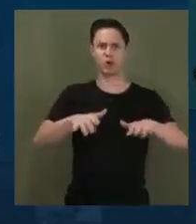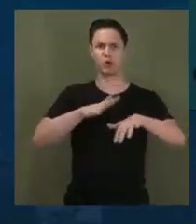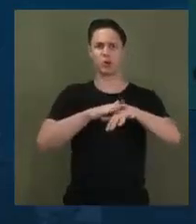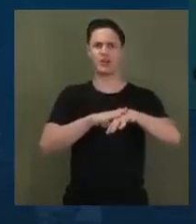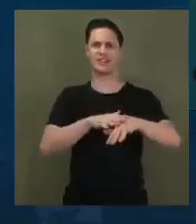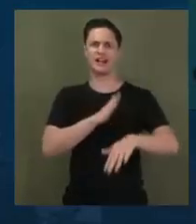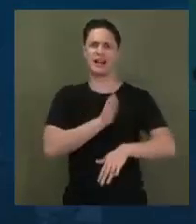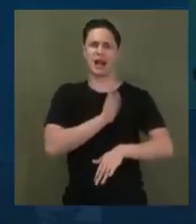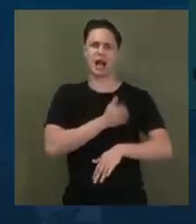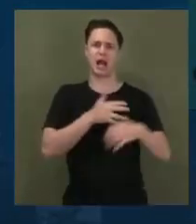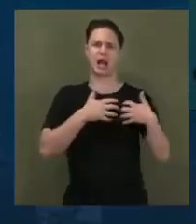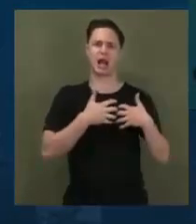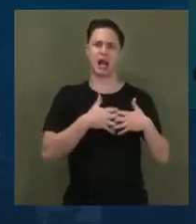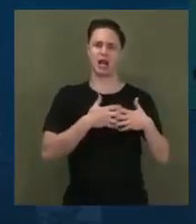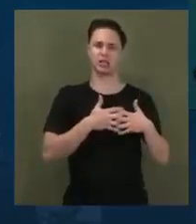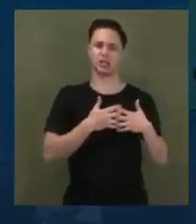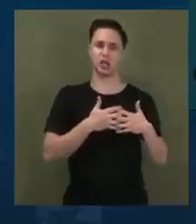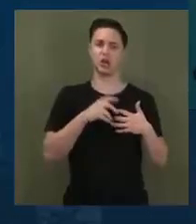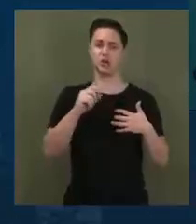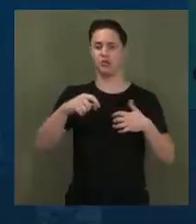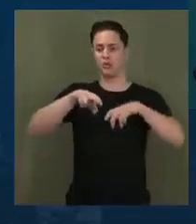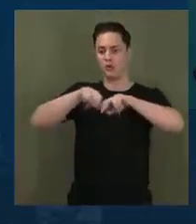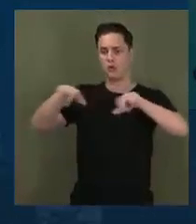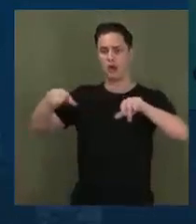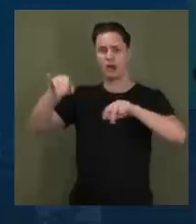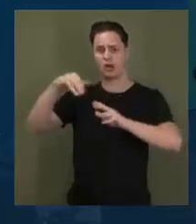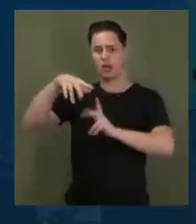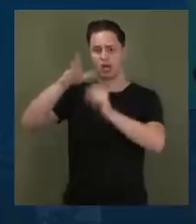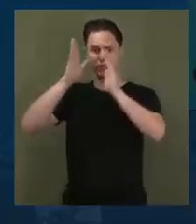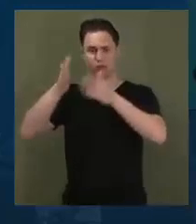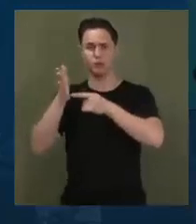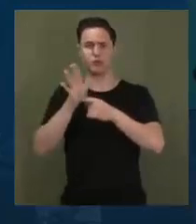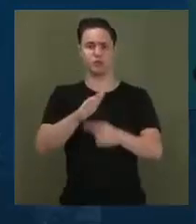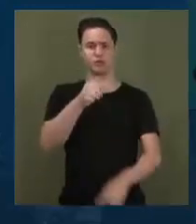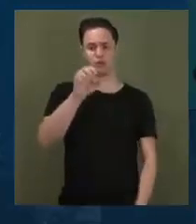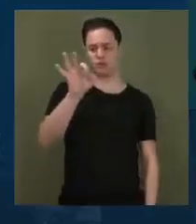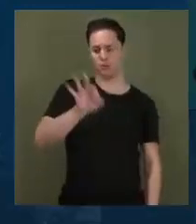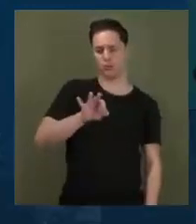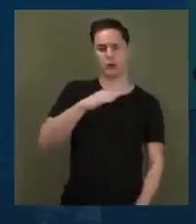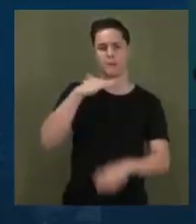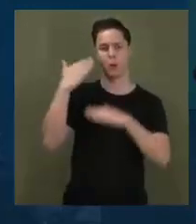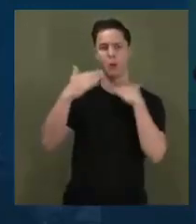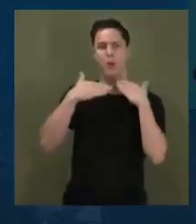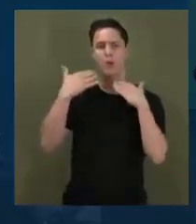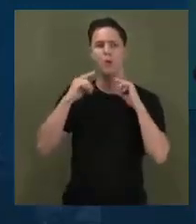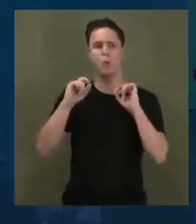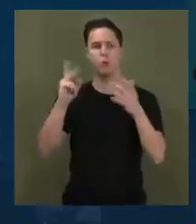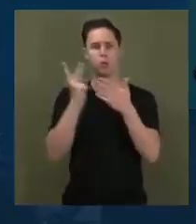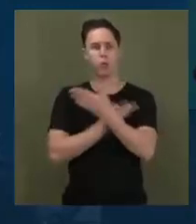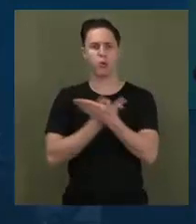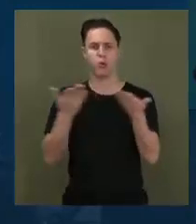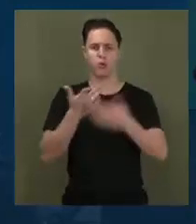crianças, várias revistas, vários artigos internacionais, 70% das mortes das injeções